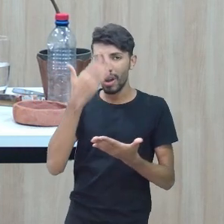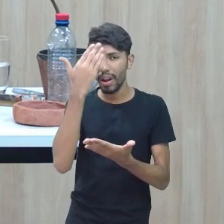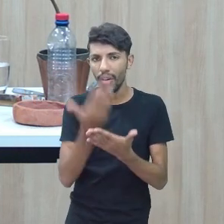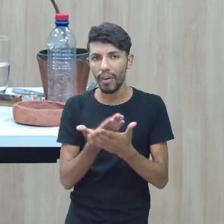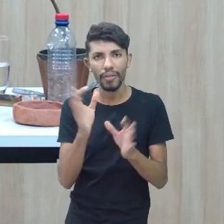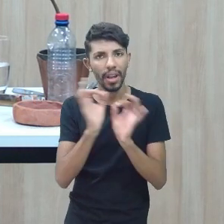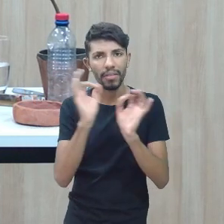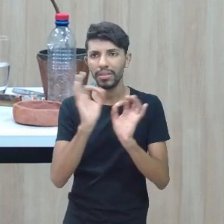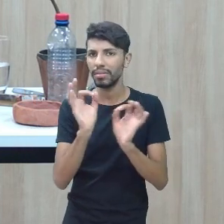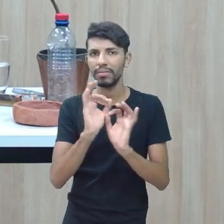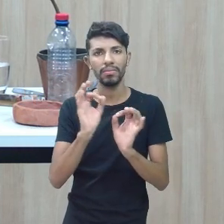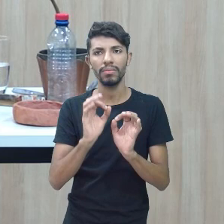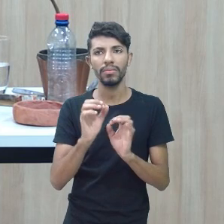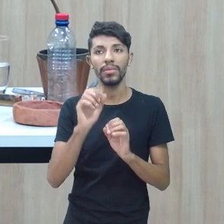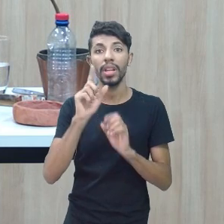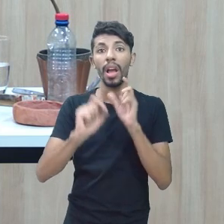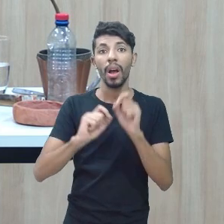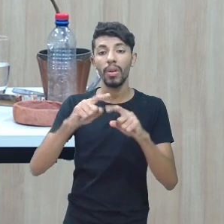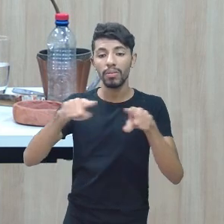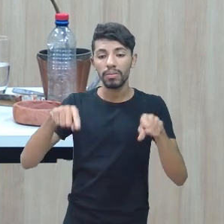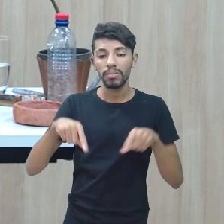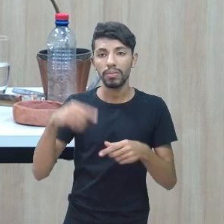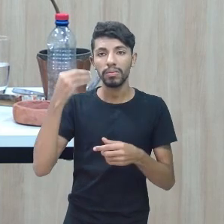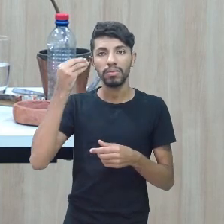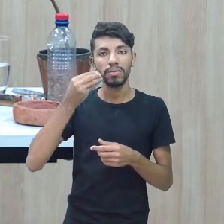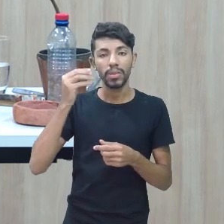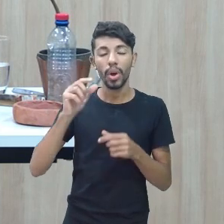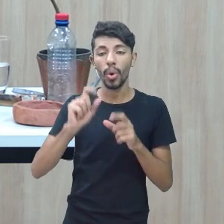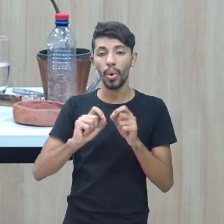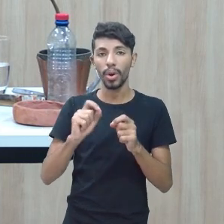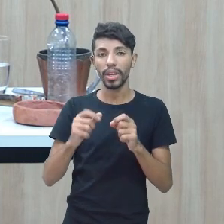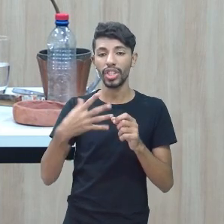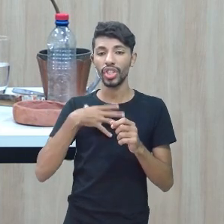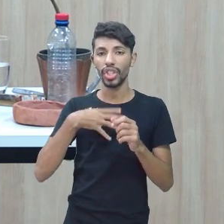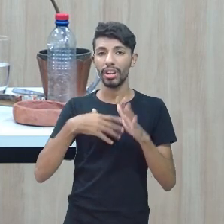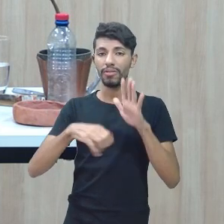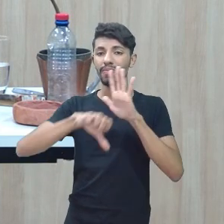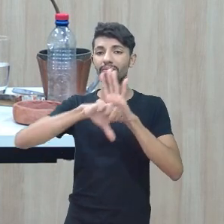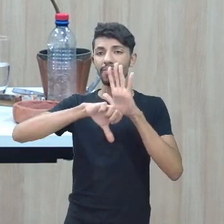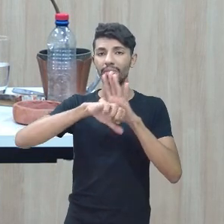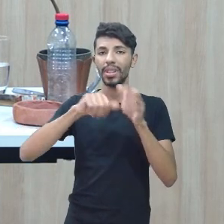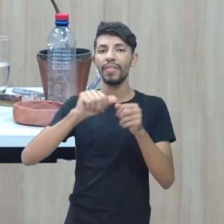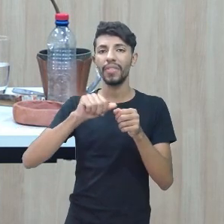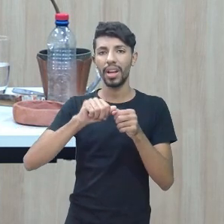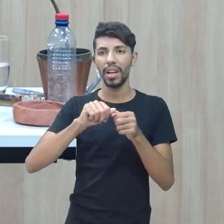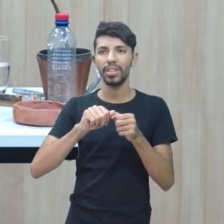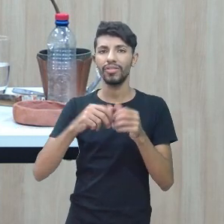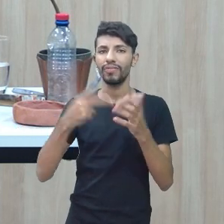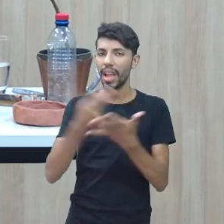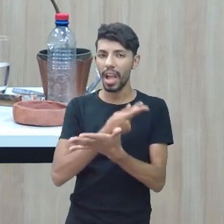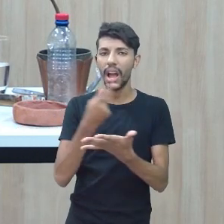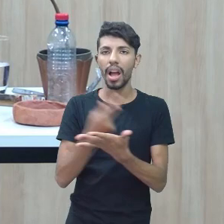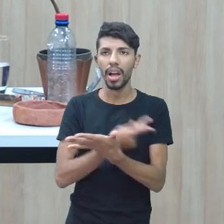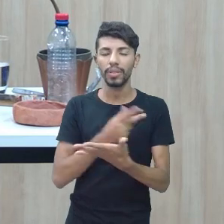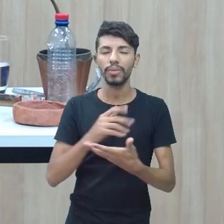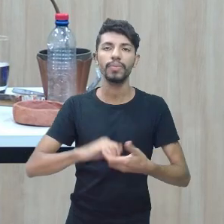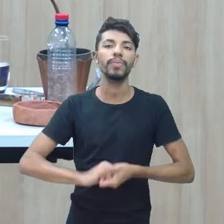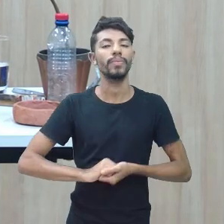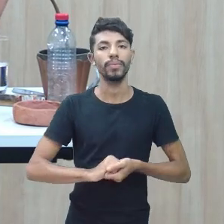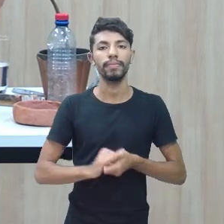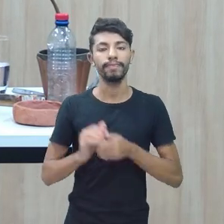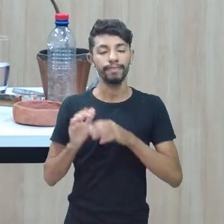laboratórios atestados. São laboratórios que fazem isso de forma ilegal, de forma errada, gente. Mas vamos